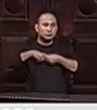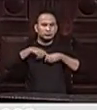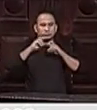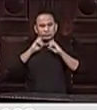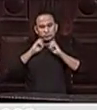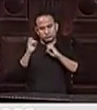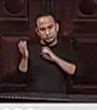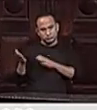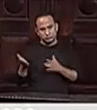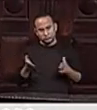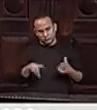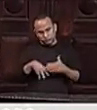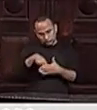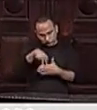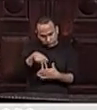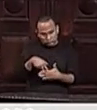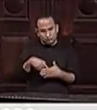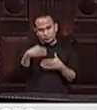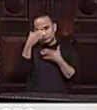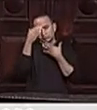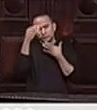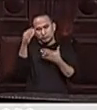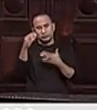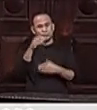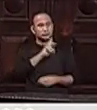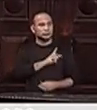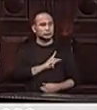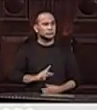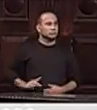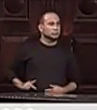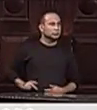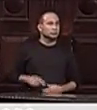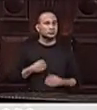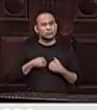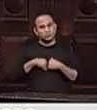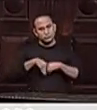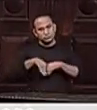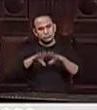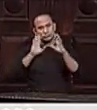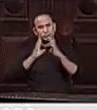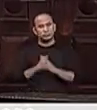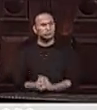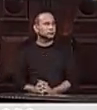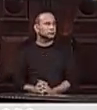esse tema aqui do alto dessa tribuna. Muito obrigado, senhor presidente, e seguimos com os debates.